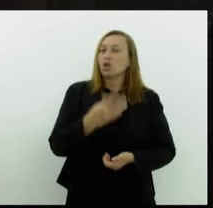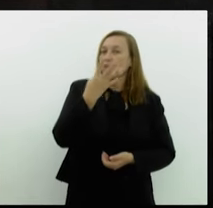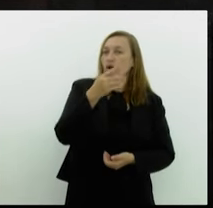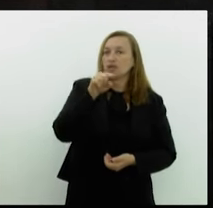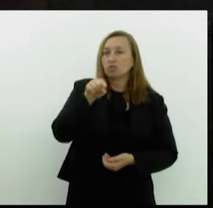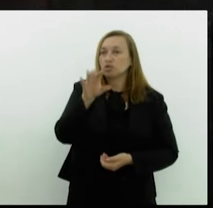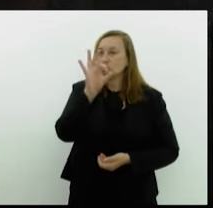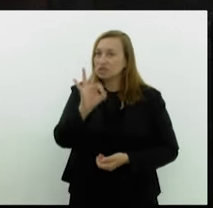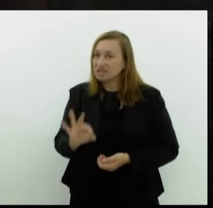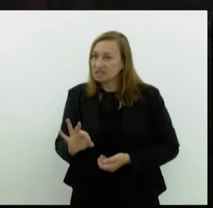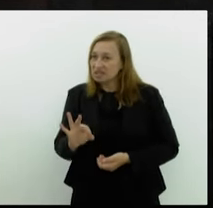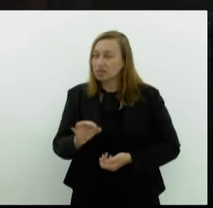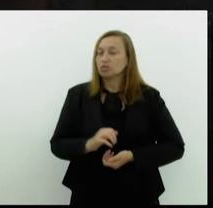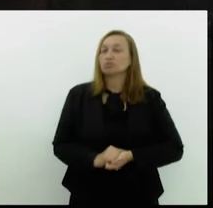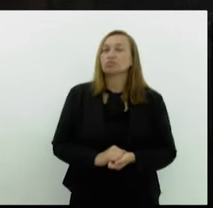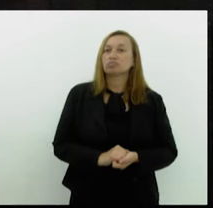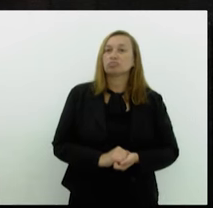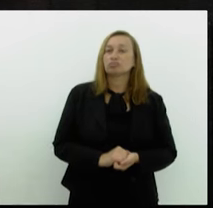4 pontos percentuais